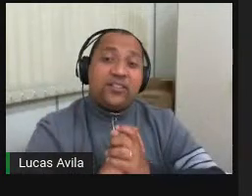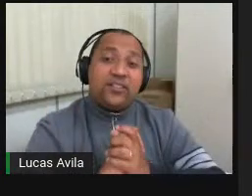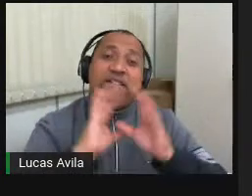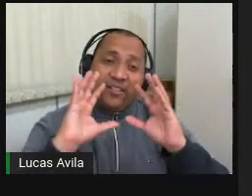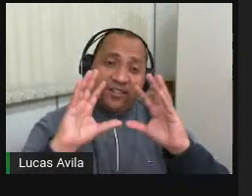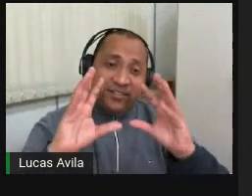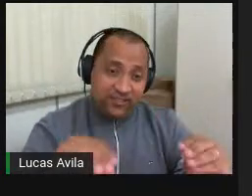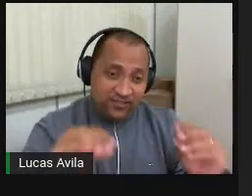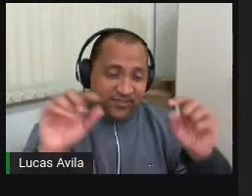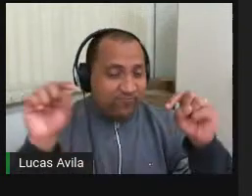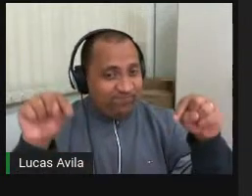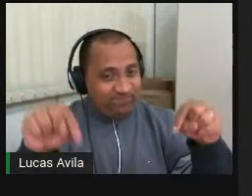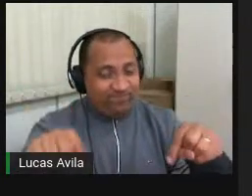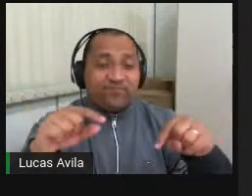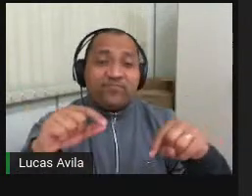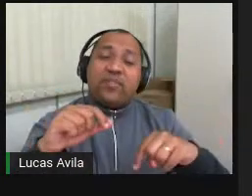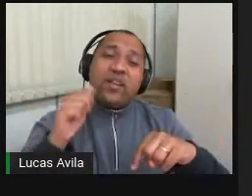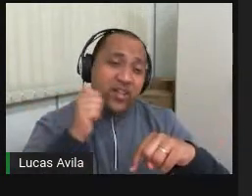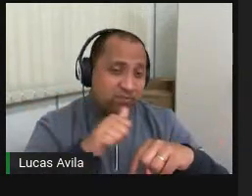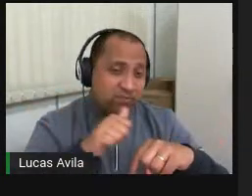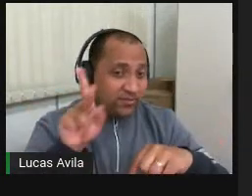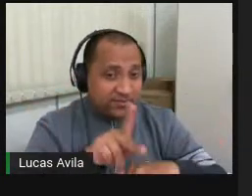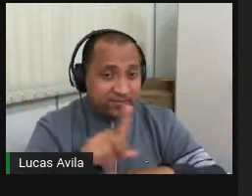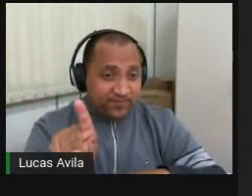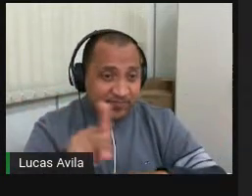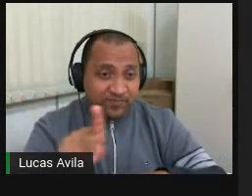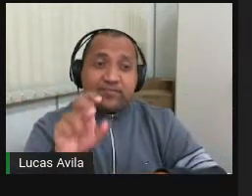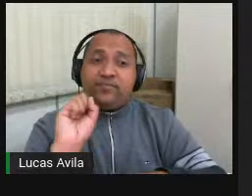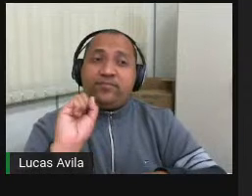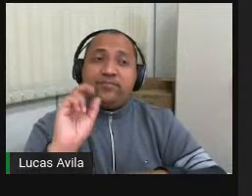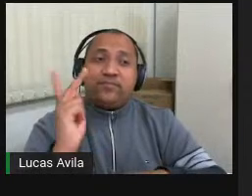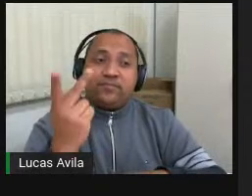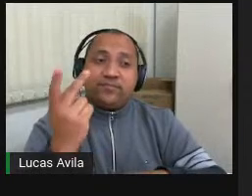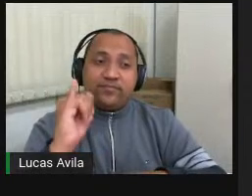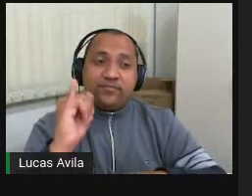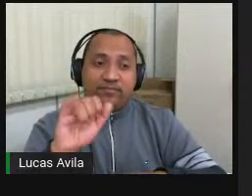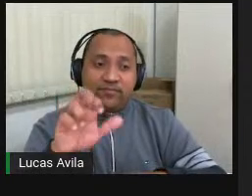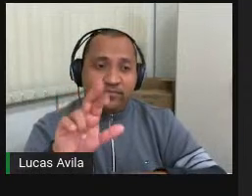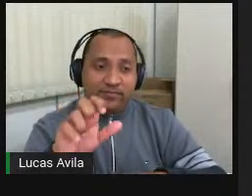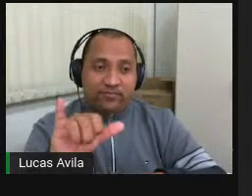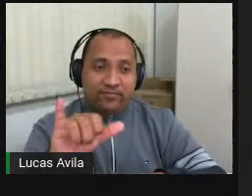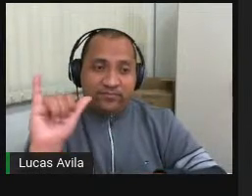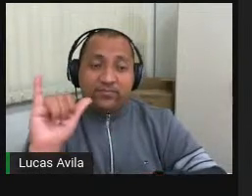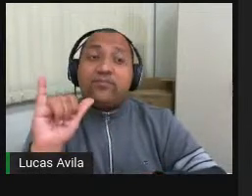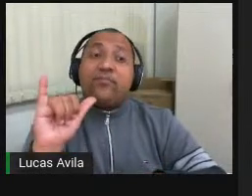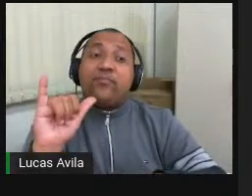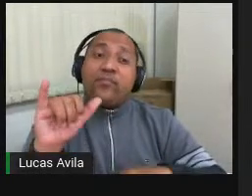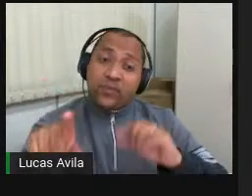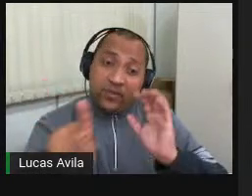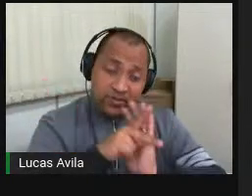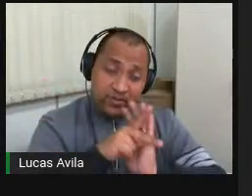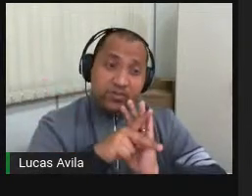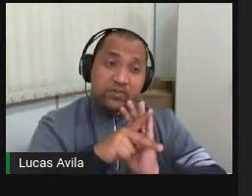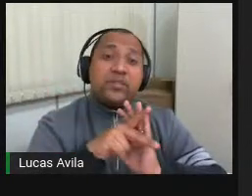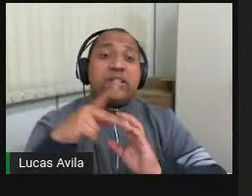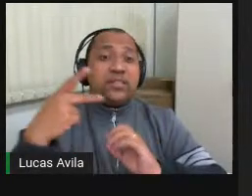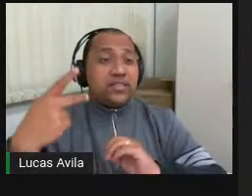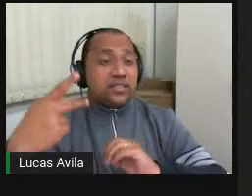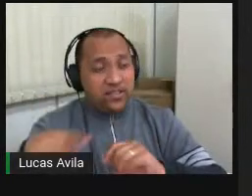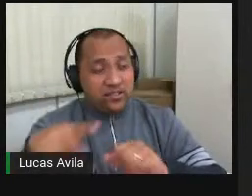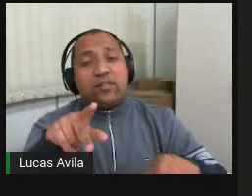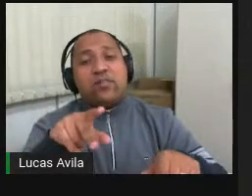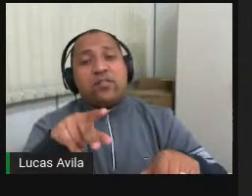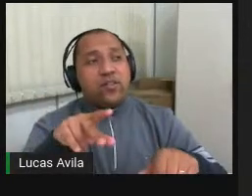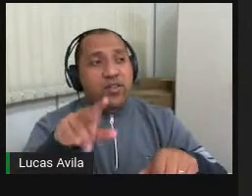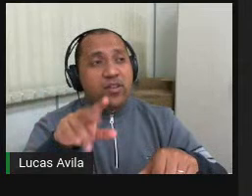todos. A professora Shirley aqui, nossa pró-reitora de graduação, representando o